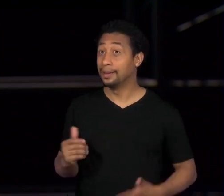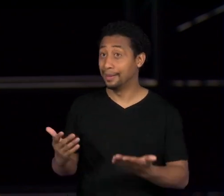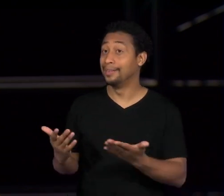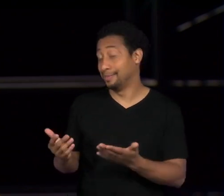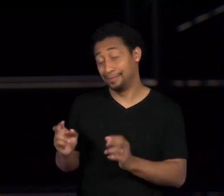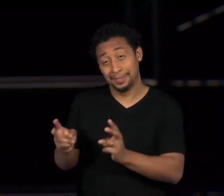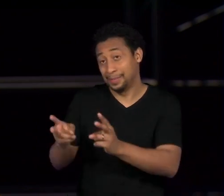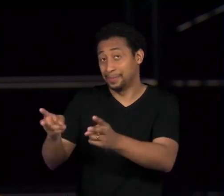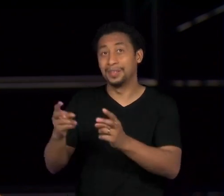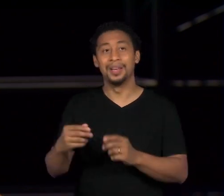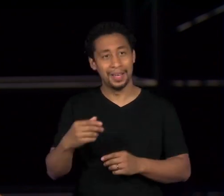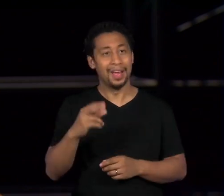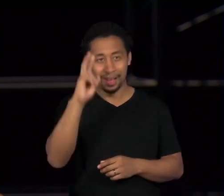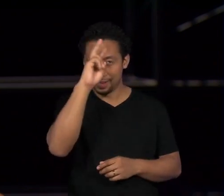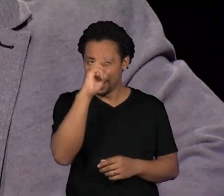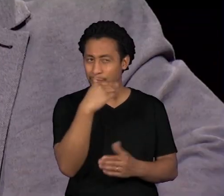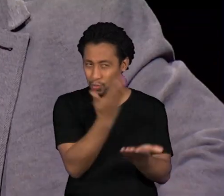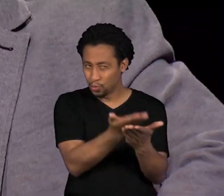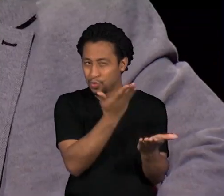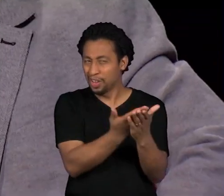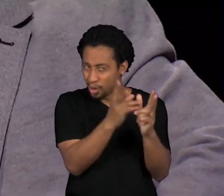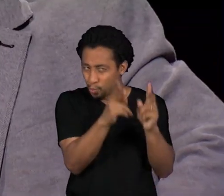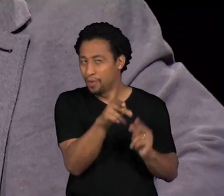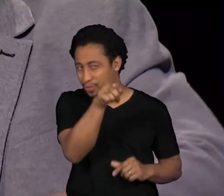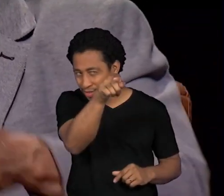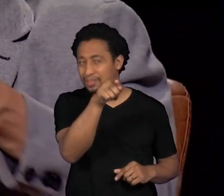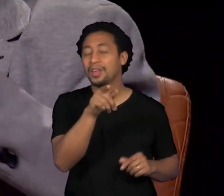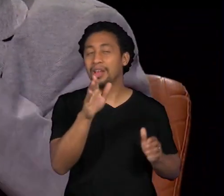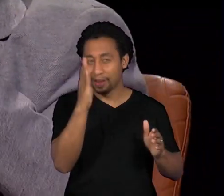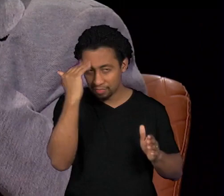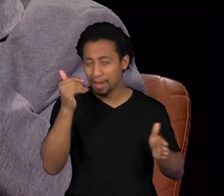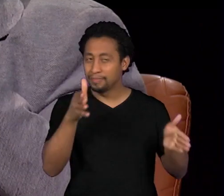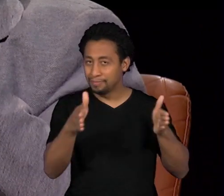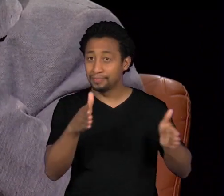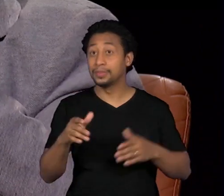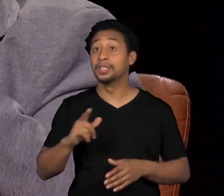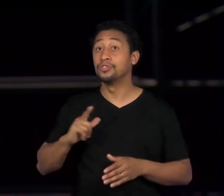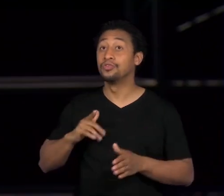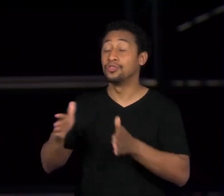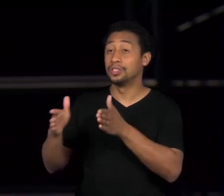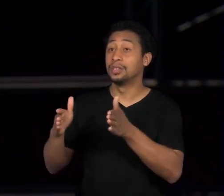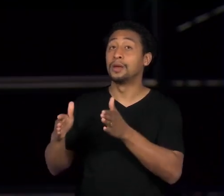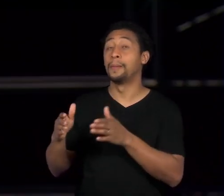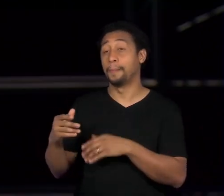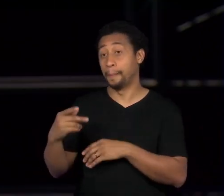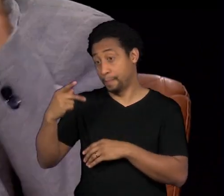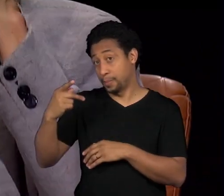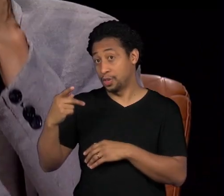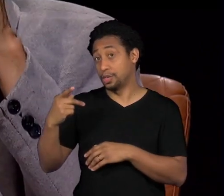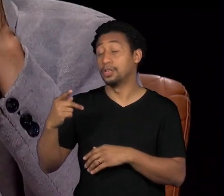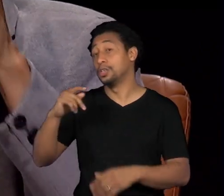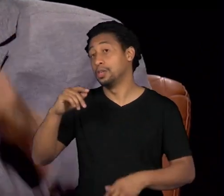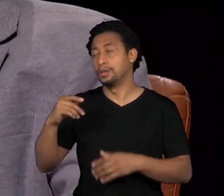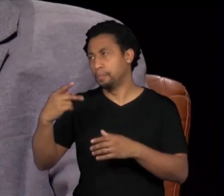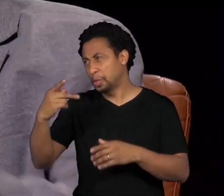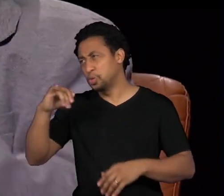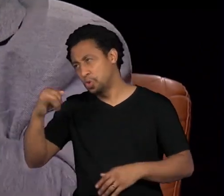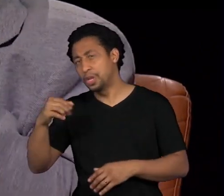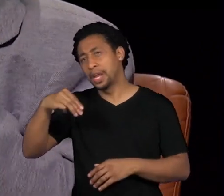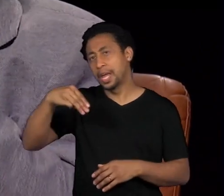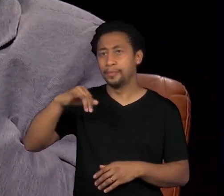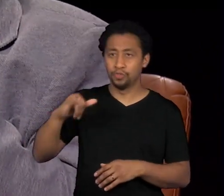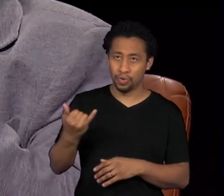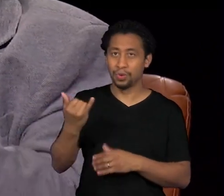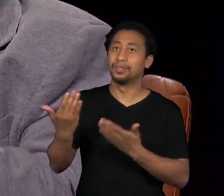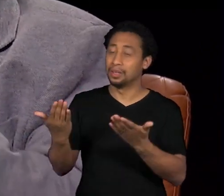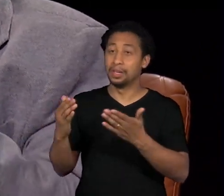que fui estudei em colégio Marista Ah é então você se lembra que tinha VJ MJ né Maria Jesus José não é isso isso tudo